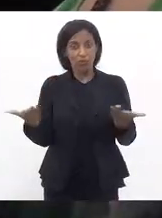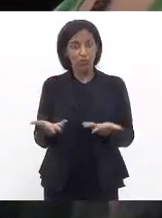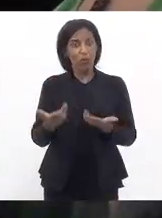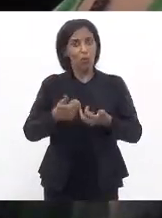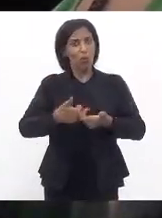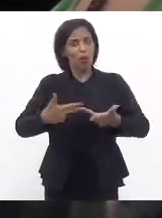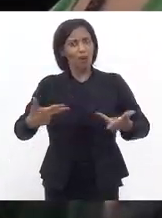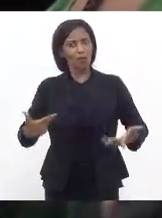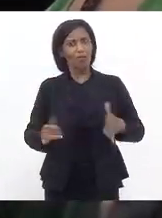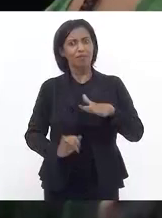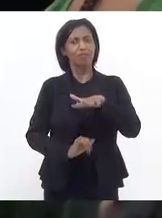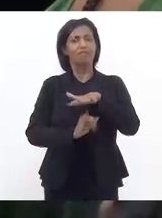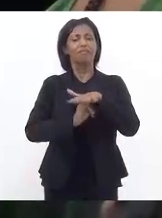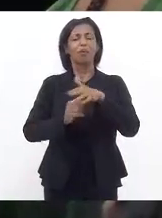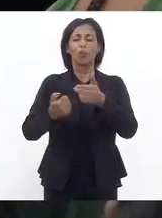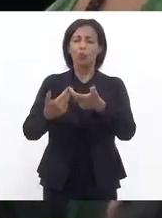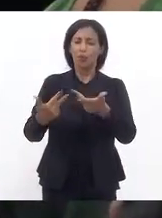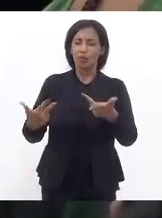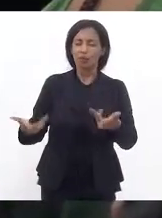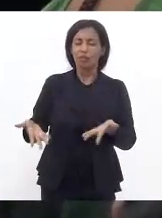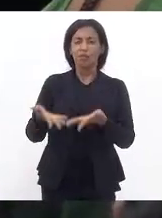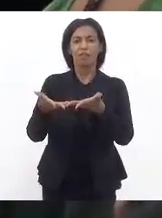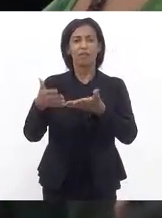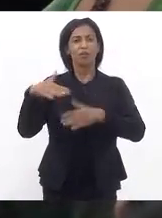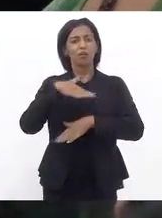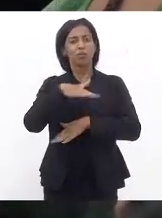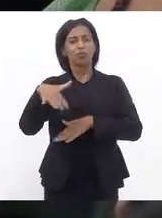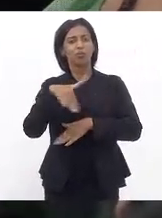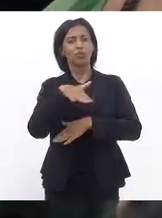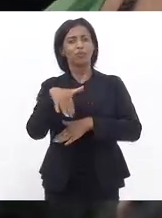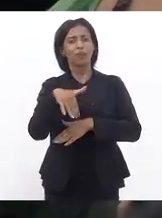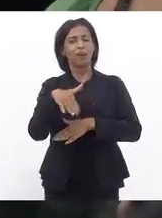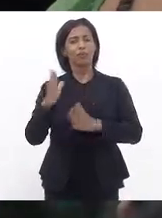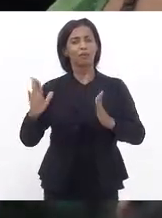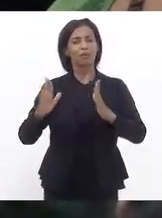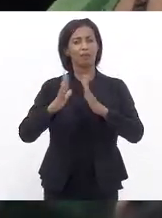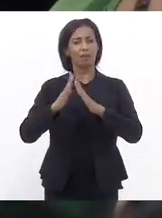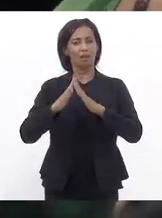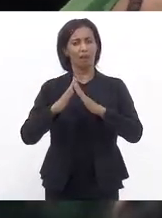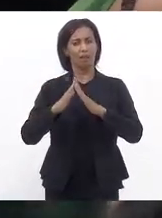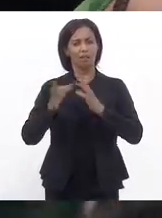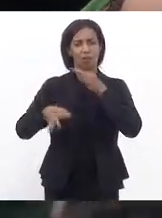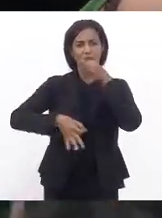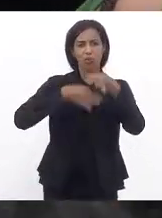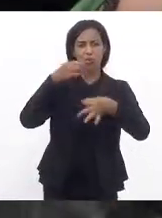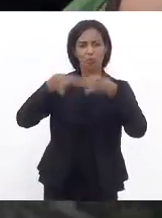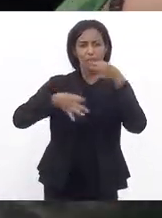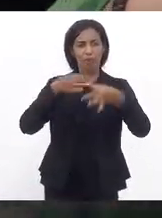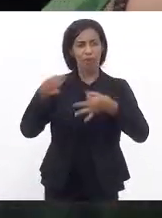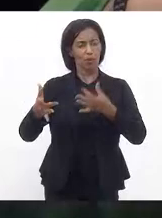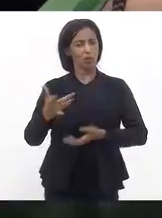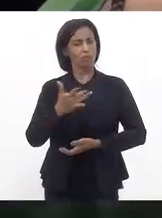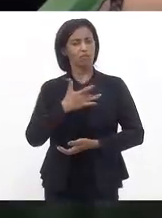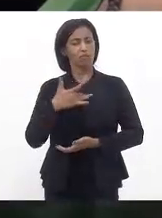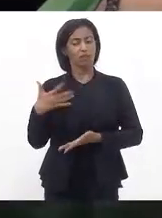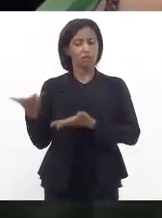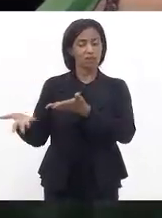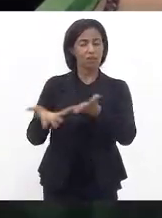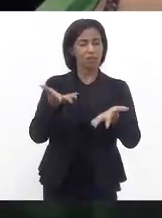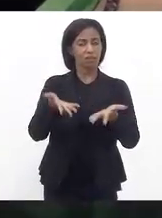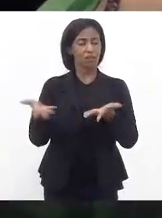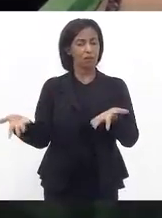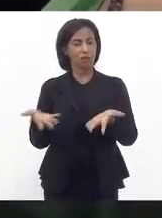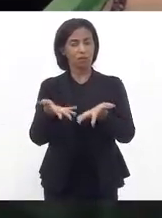qualifica a instituição qualifica os passos do Parlamento as divergências são saudáveis e elas devem ser tratadas